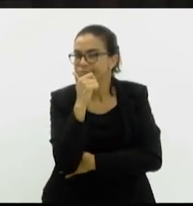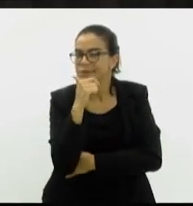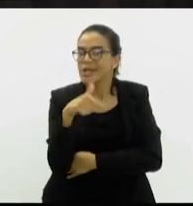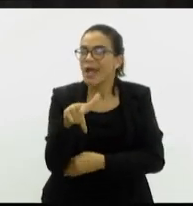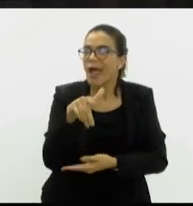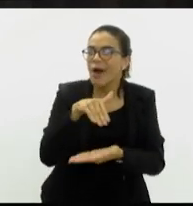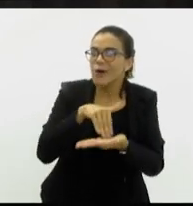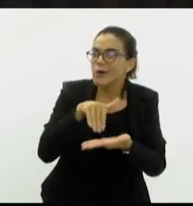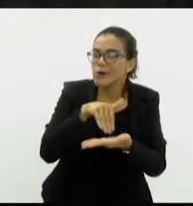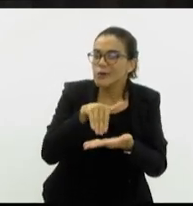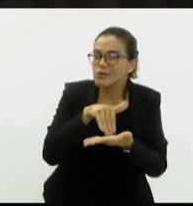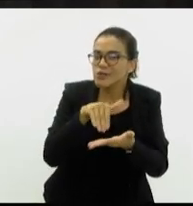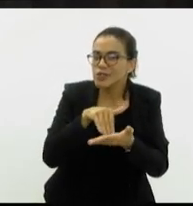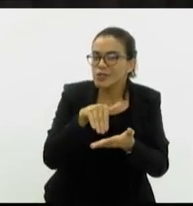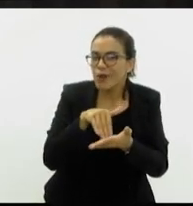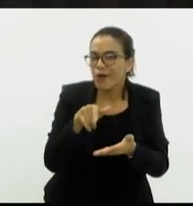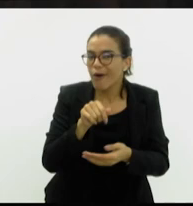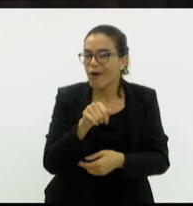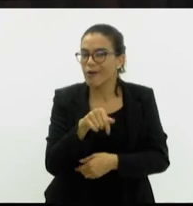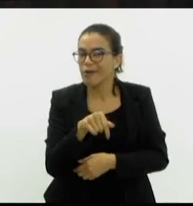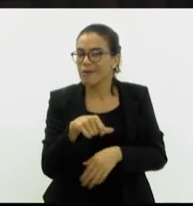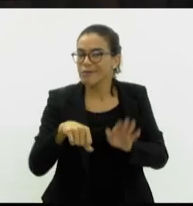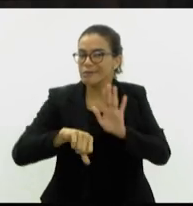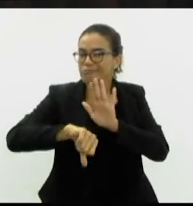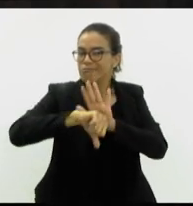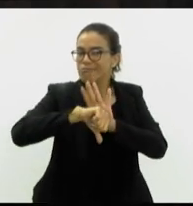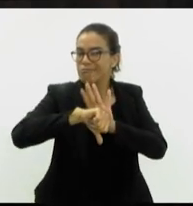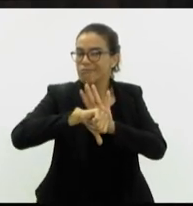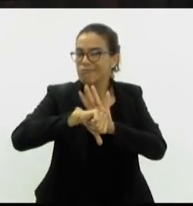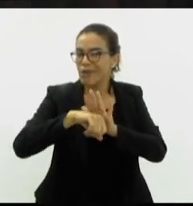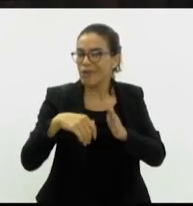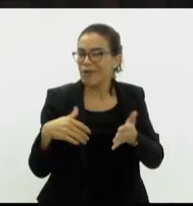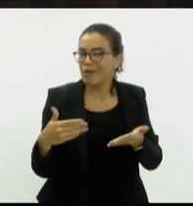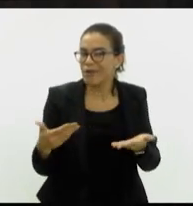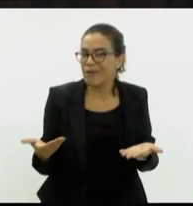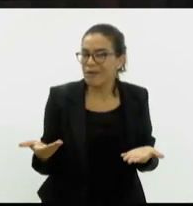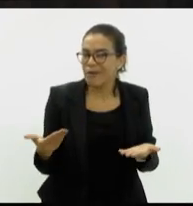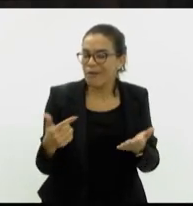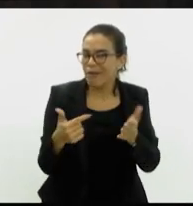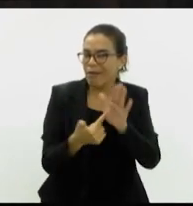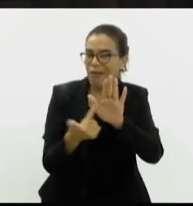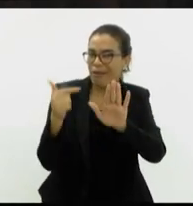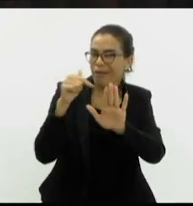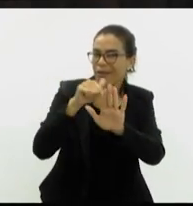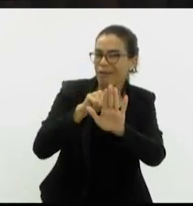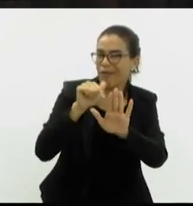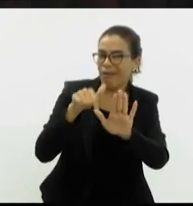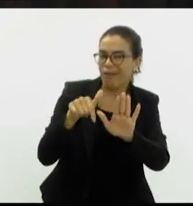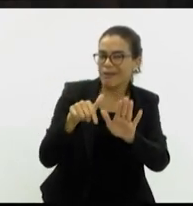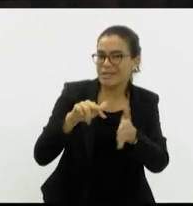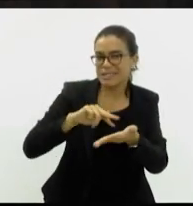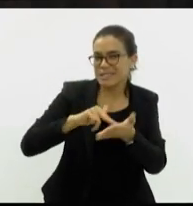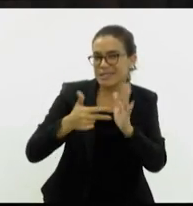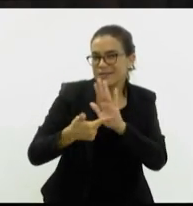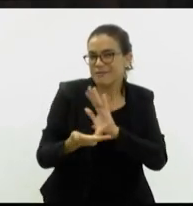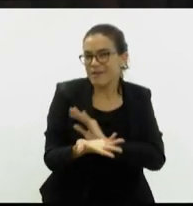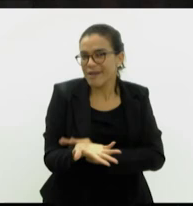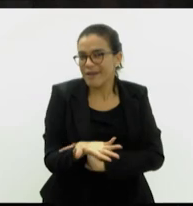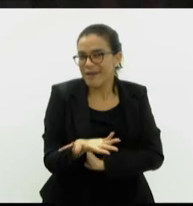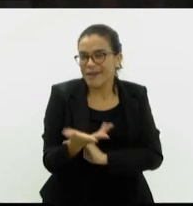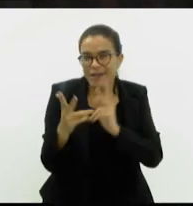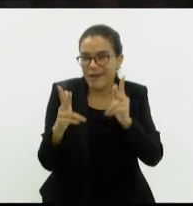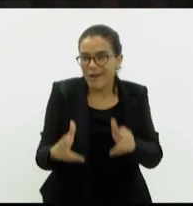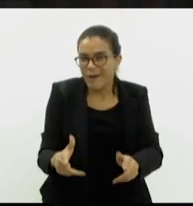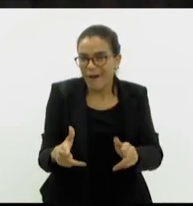do crime todo mundo tá falando nos escritórios no plural do crime